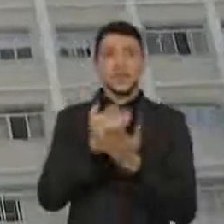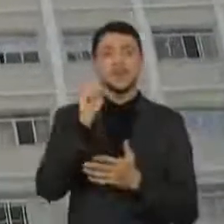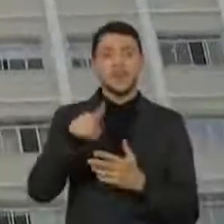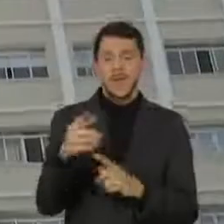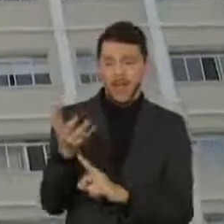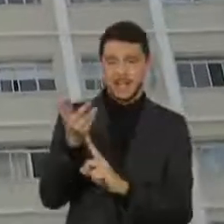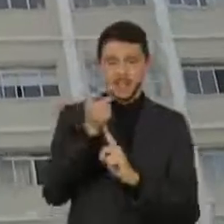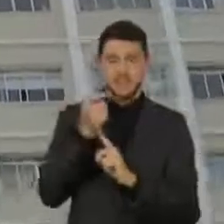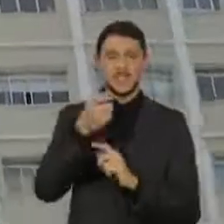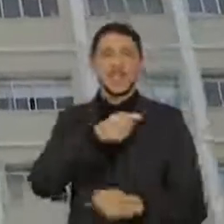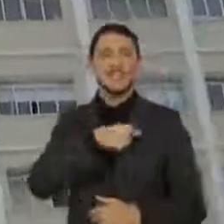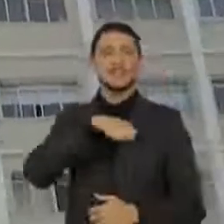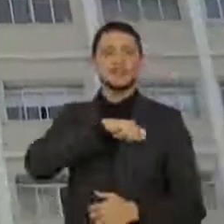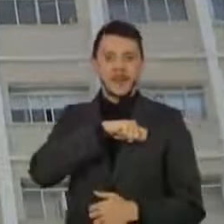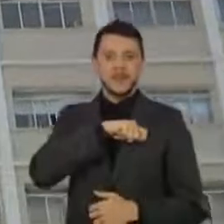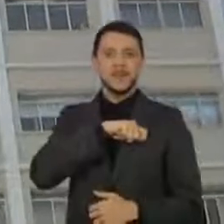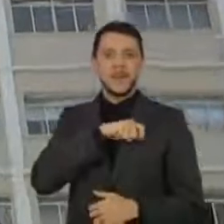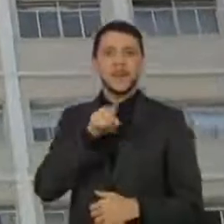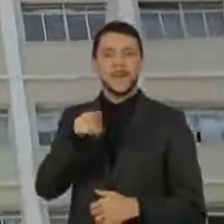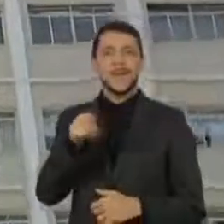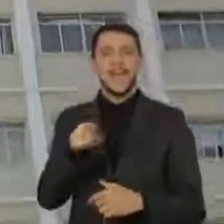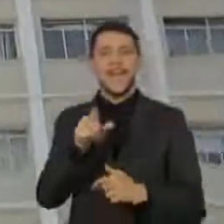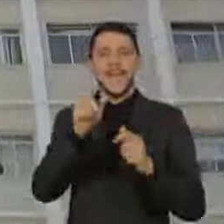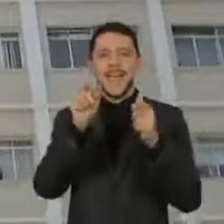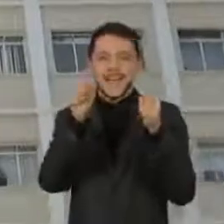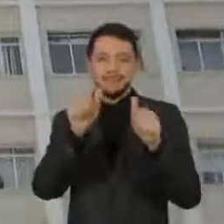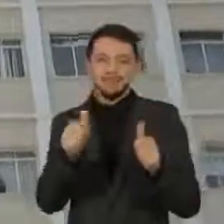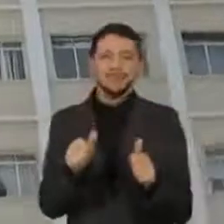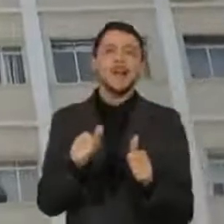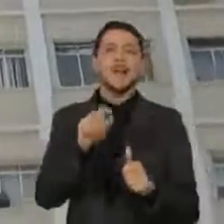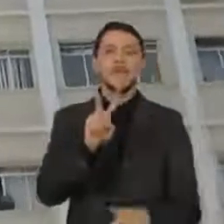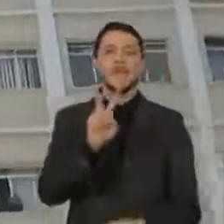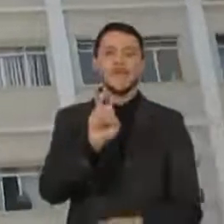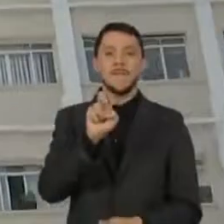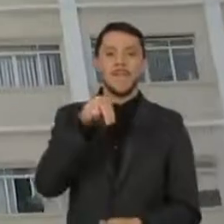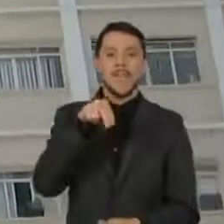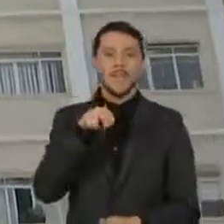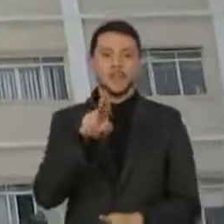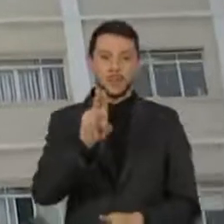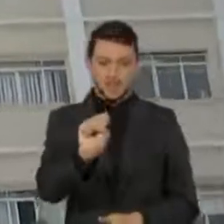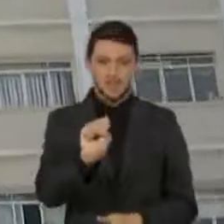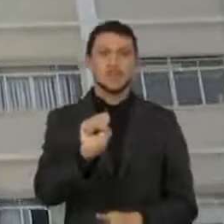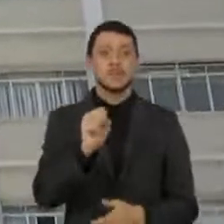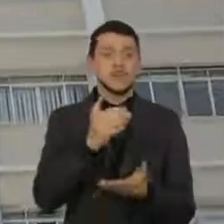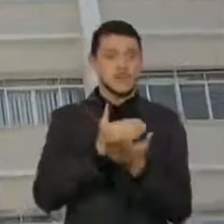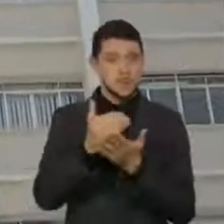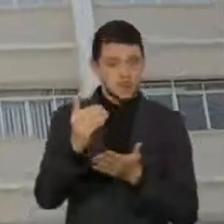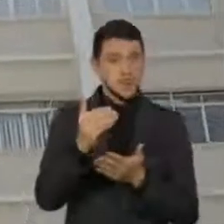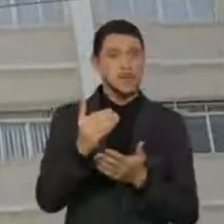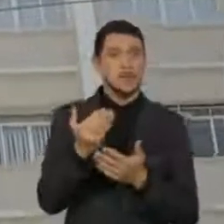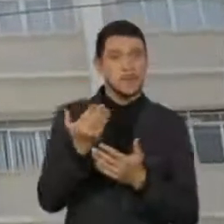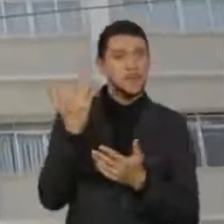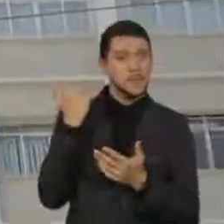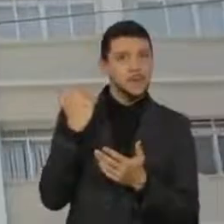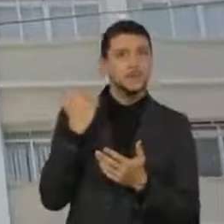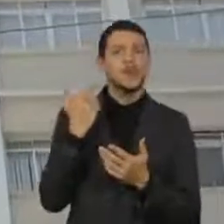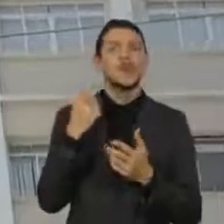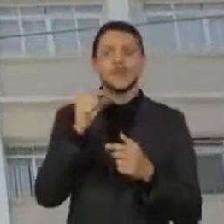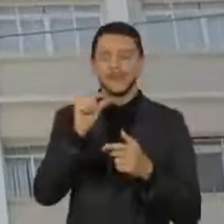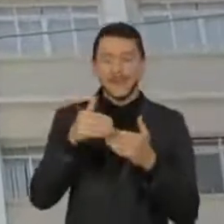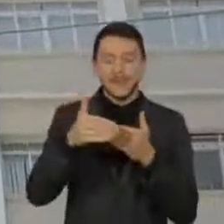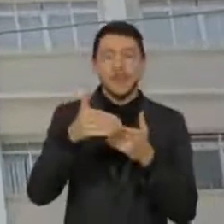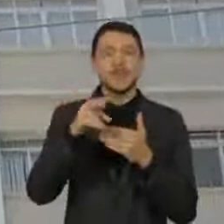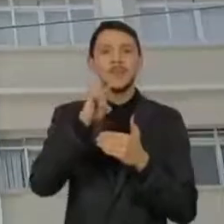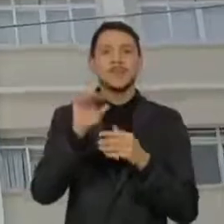Pete Avo. É uma figura mitológica, Vênus. Começou na segunda-feira passada, daqui a pouquinho já vai estar pronto. Eu vou conversar aqui com